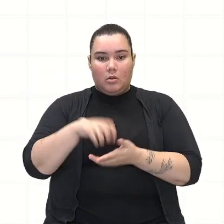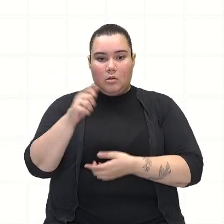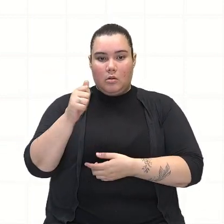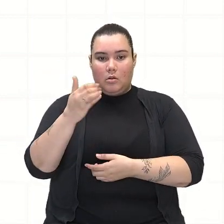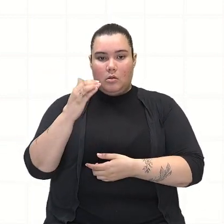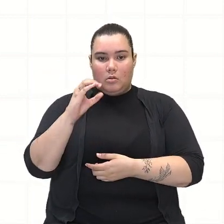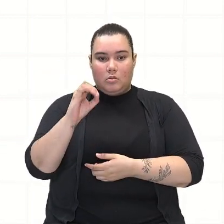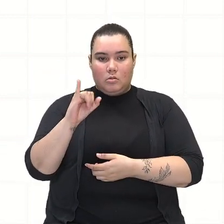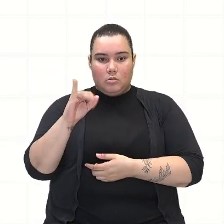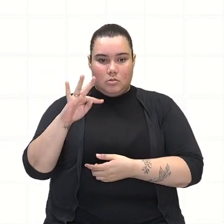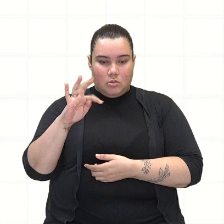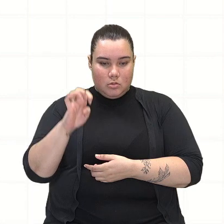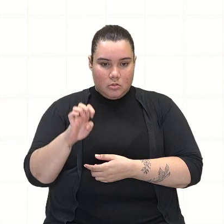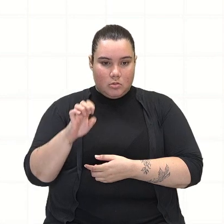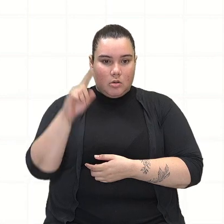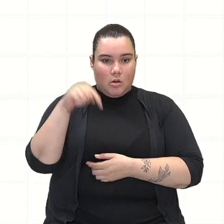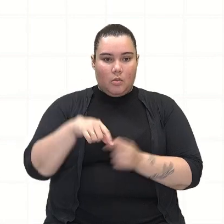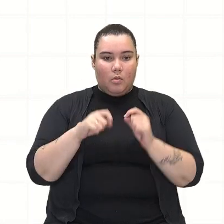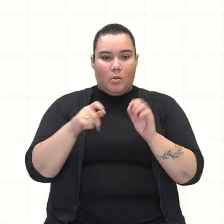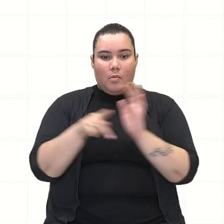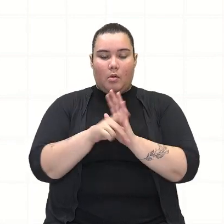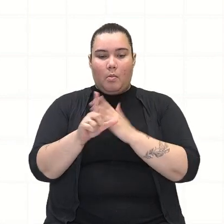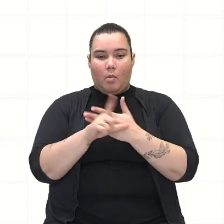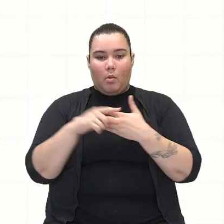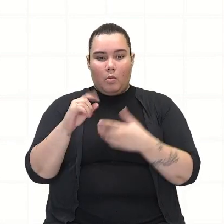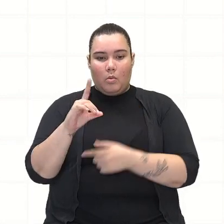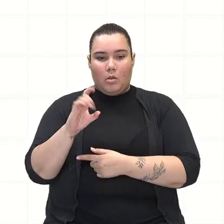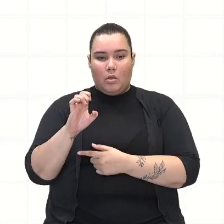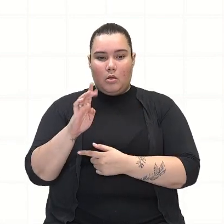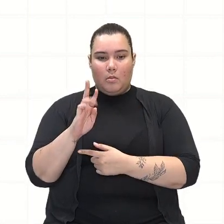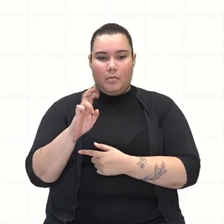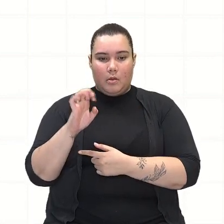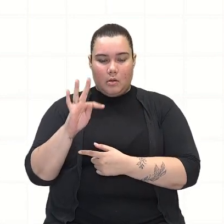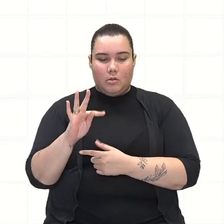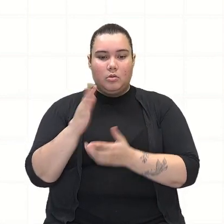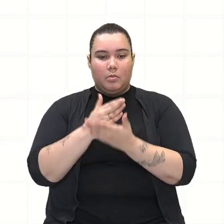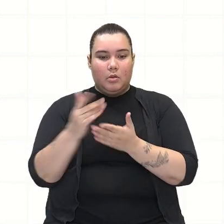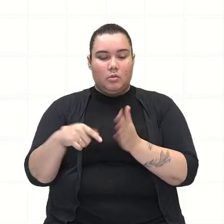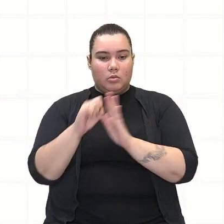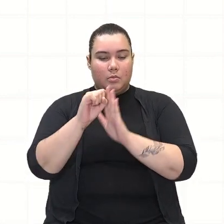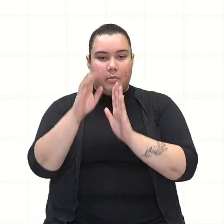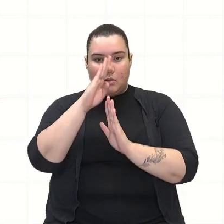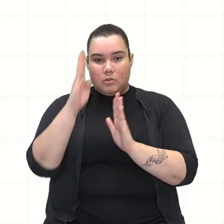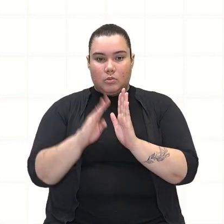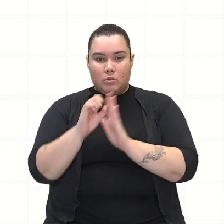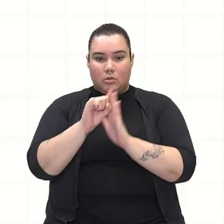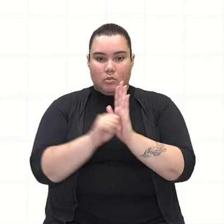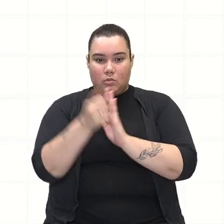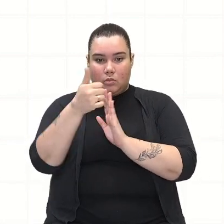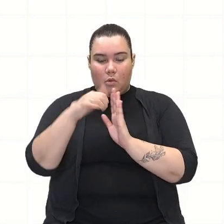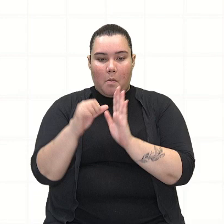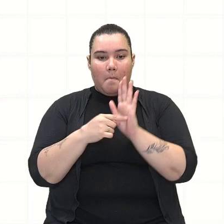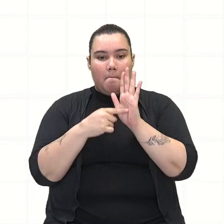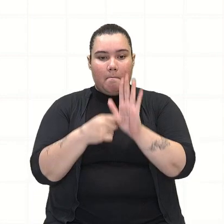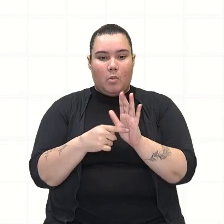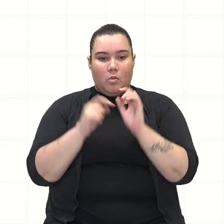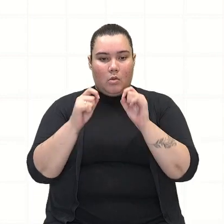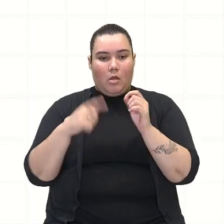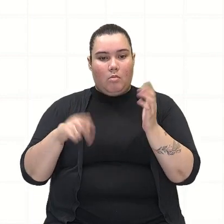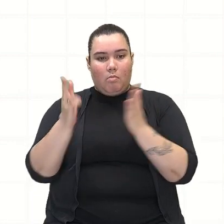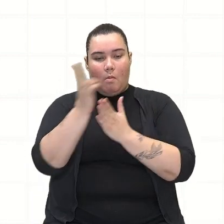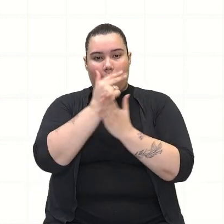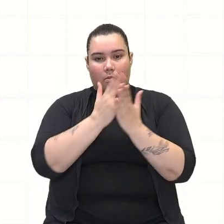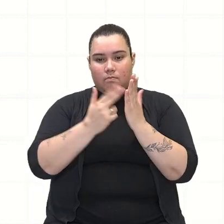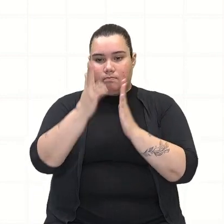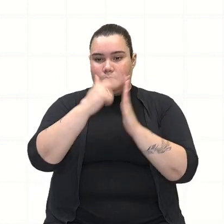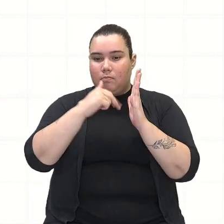açoite de Debré, que veio para o Brasil no século XIX, e ele vai registrar, por meio de suas pinturas,